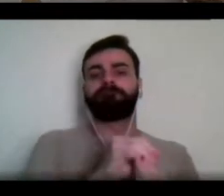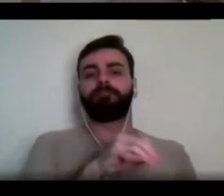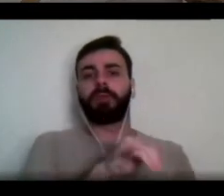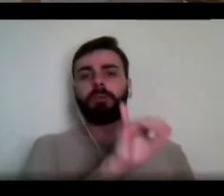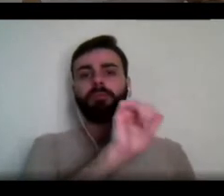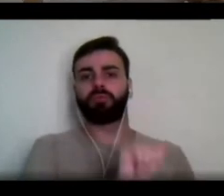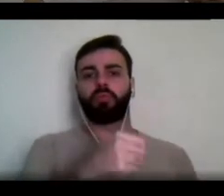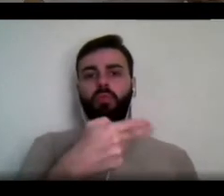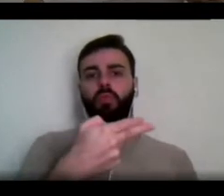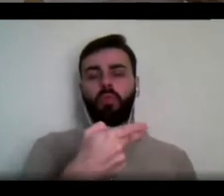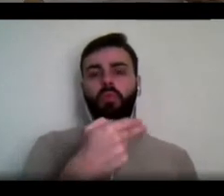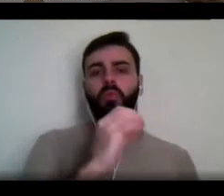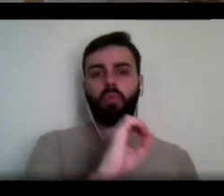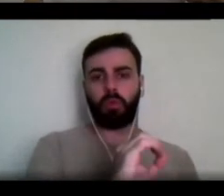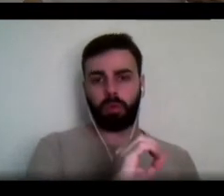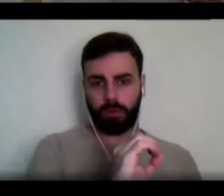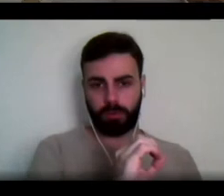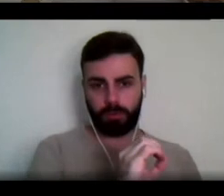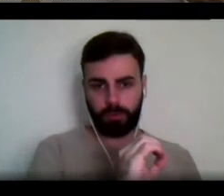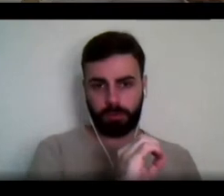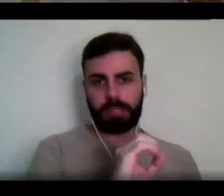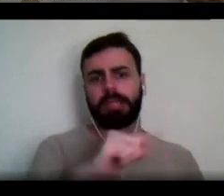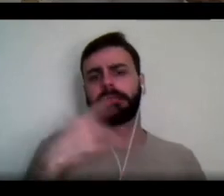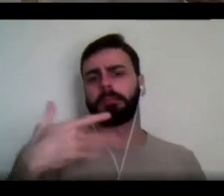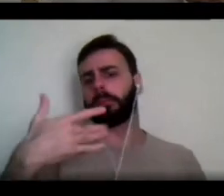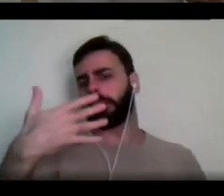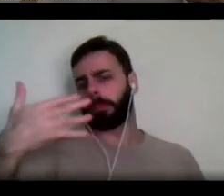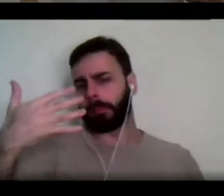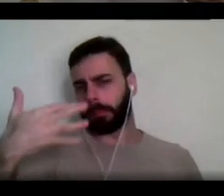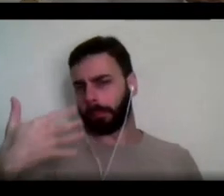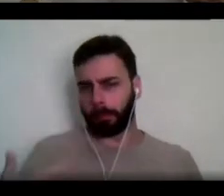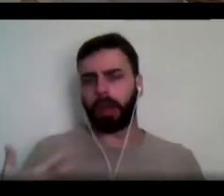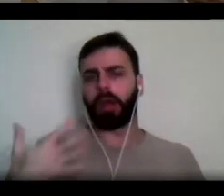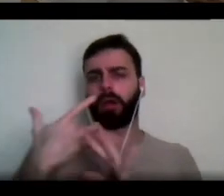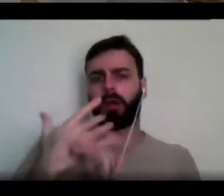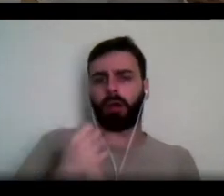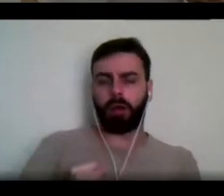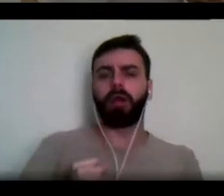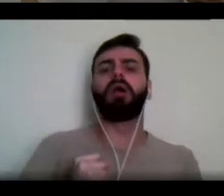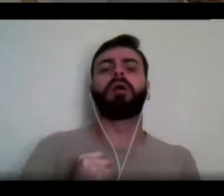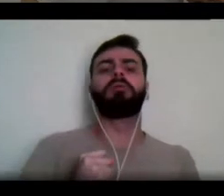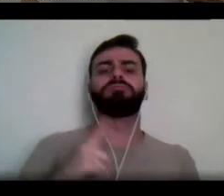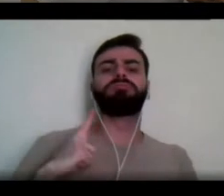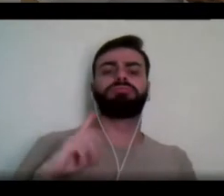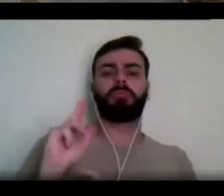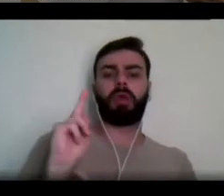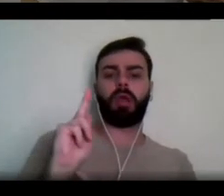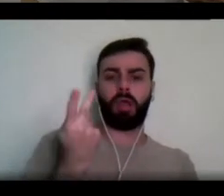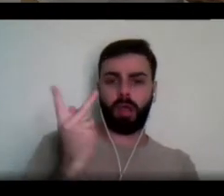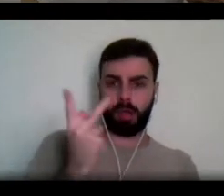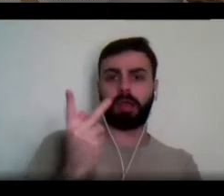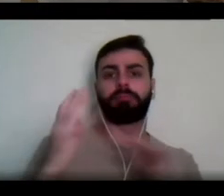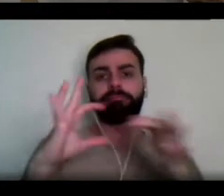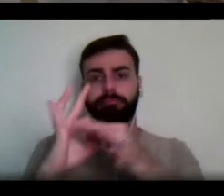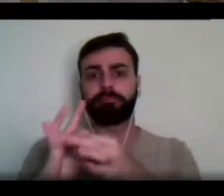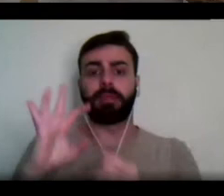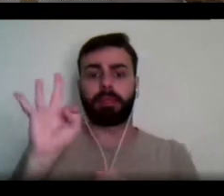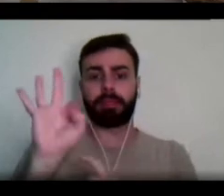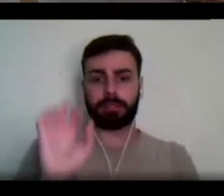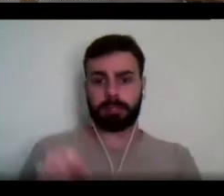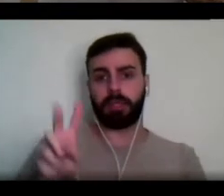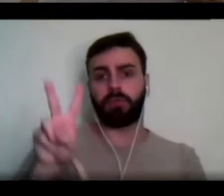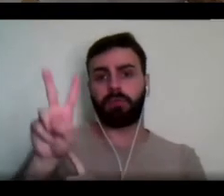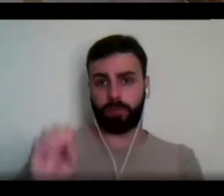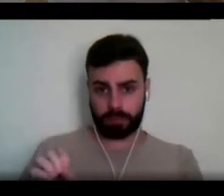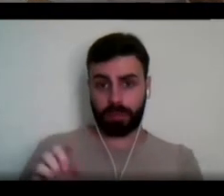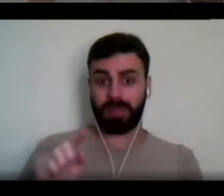você faz isso e faz um monte de conta, você escreve a altura H em função de T0 e V0, que é isso aqui